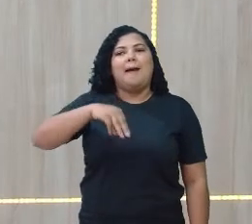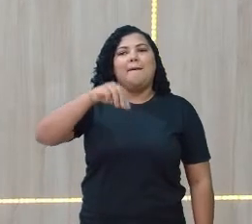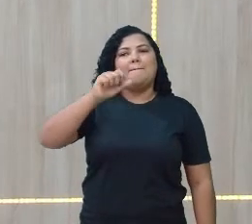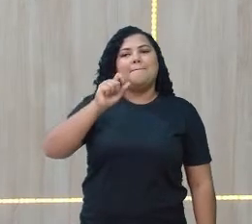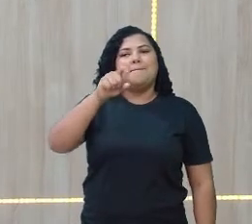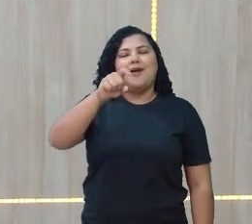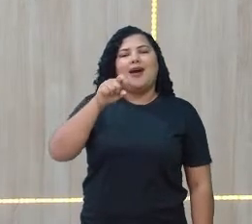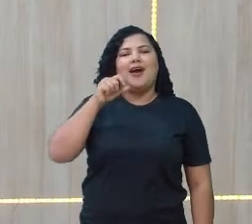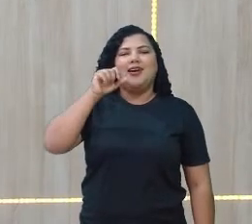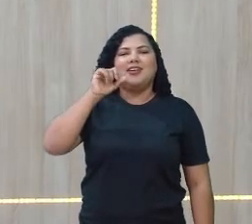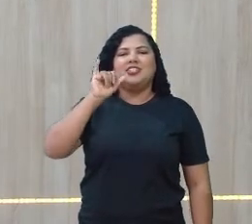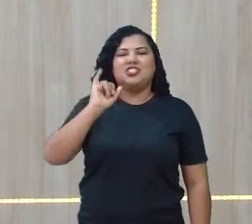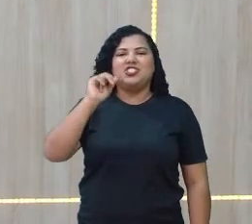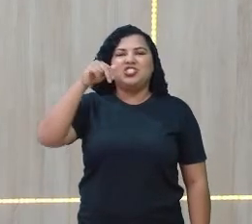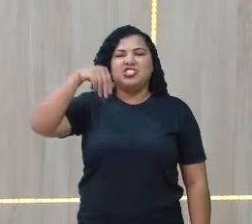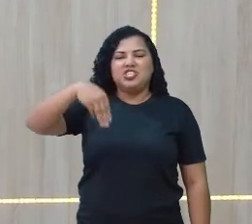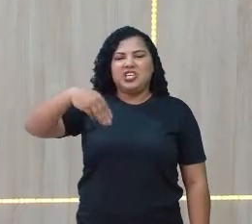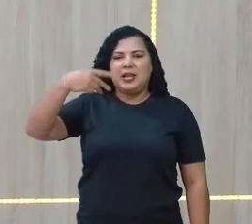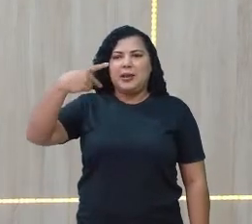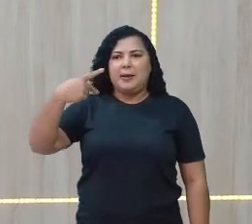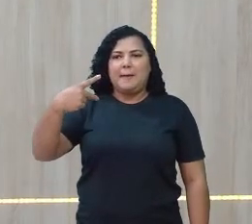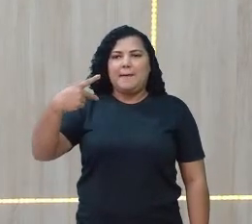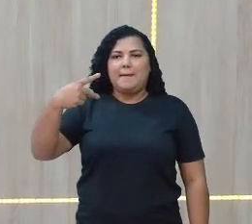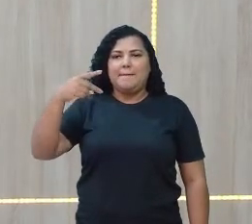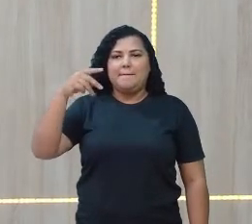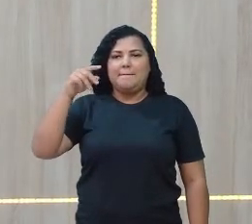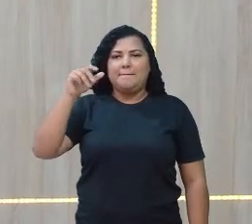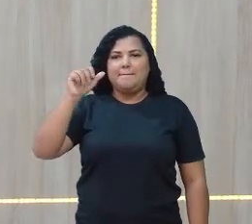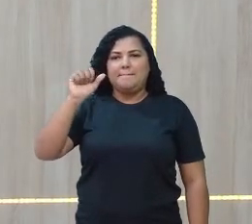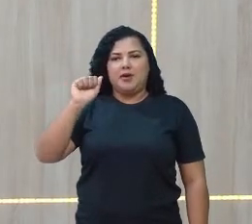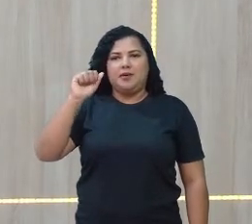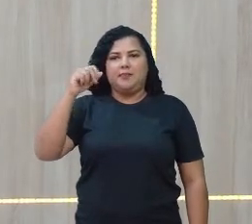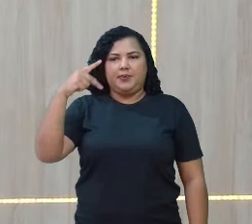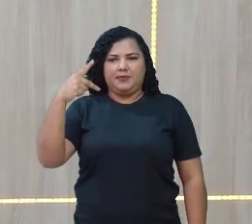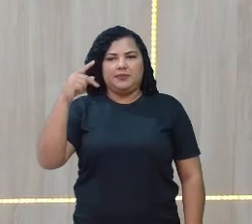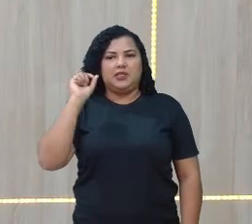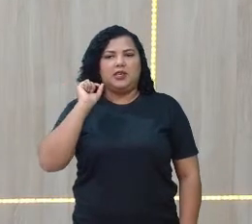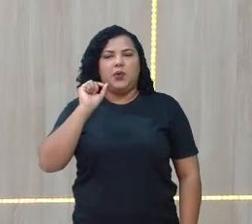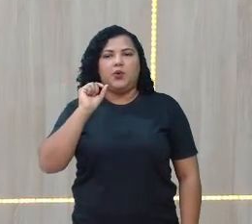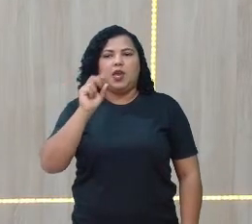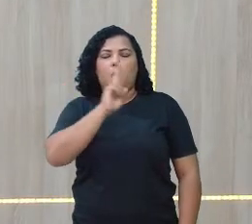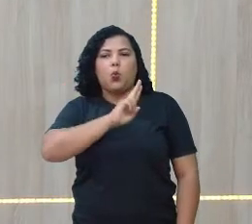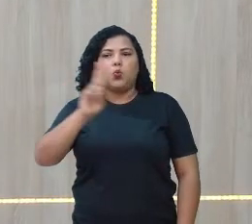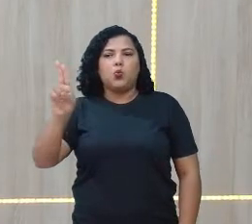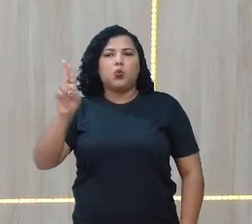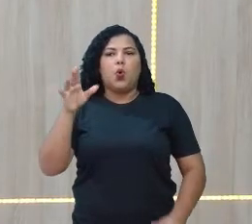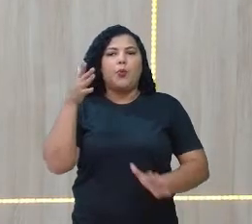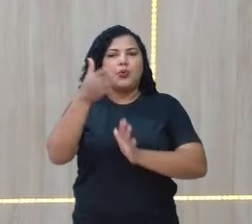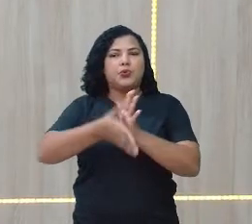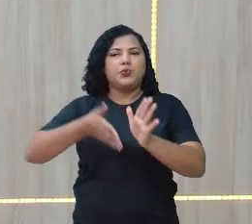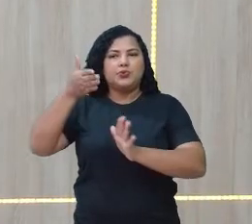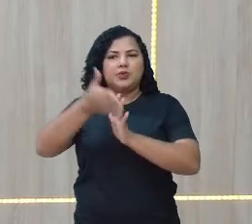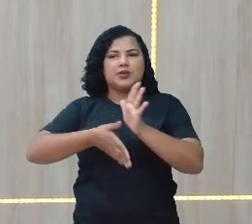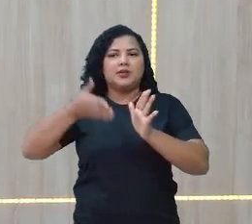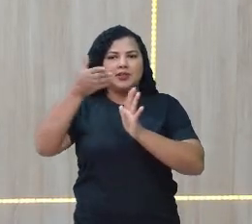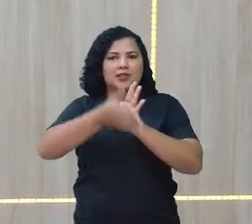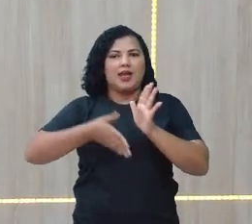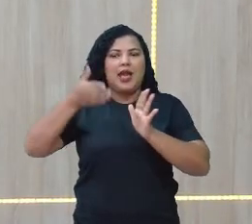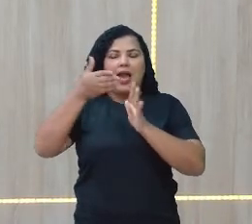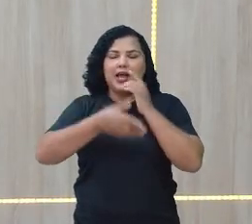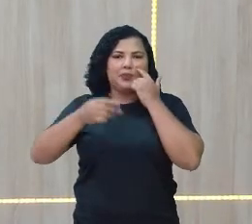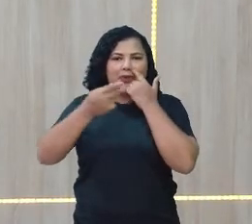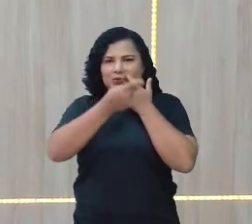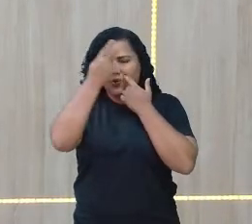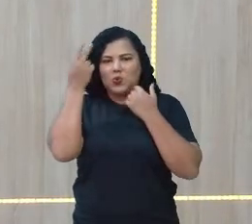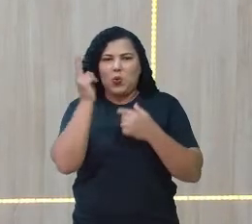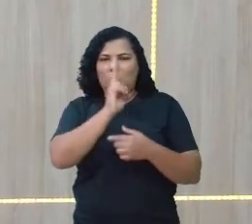né, do trem que foi trazido, né, para fazer esse serviço. E aí o povo, como não falava Machine Pump, né,